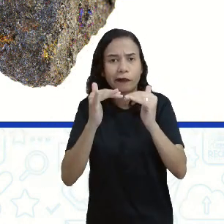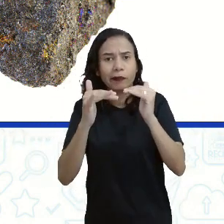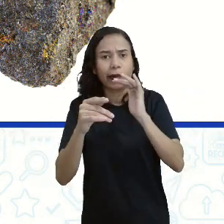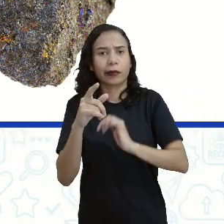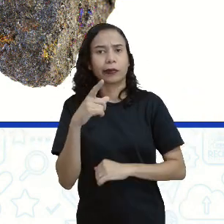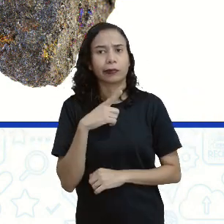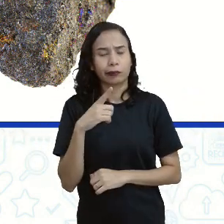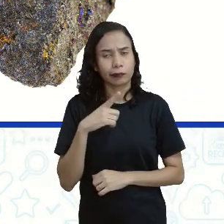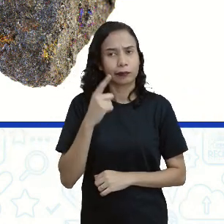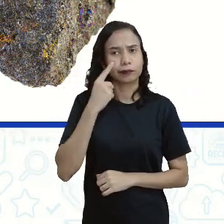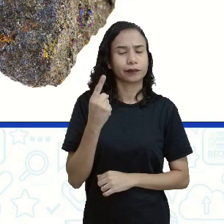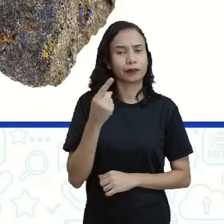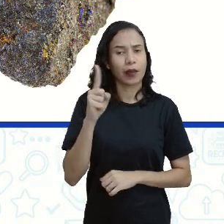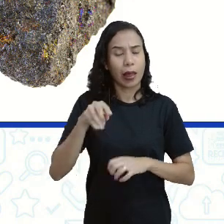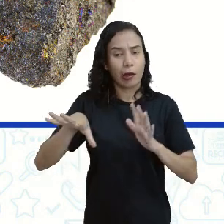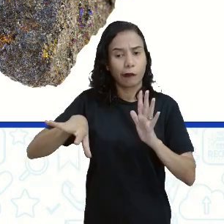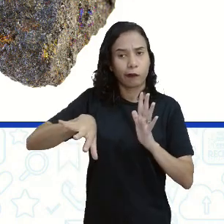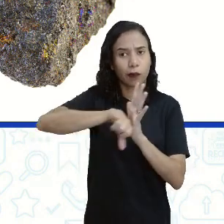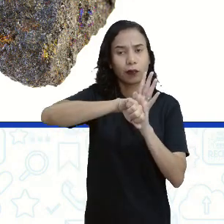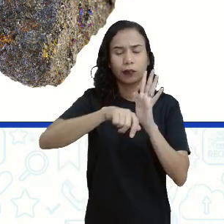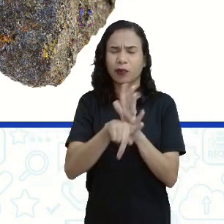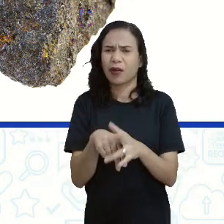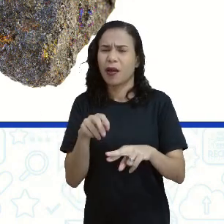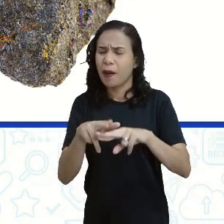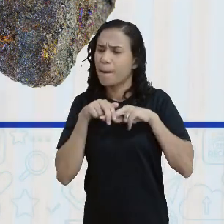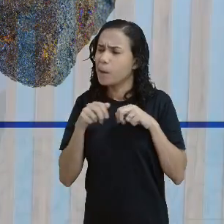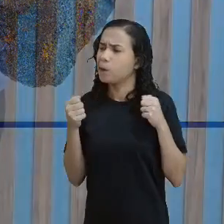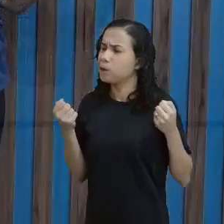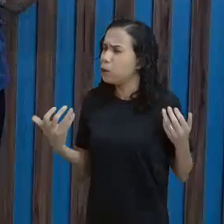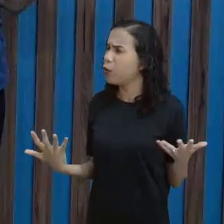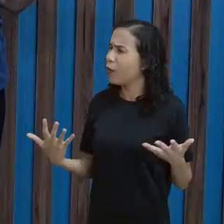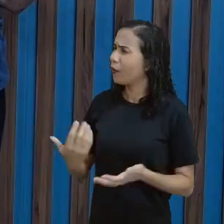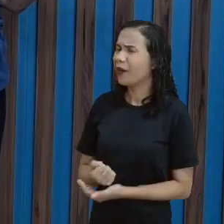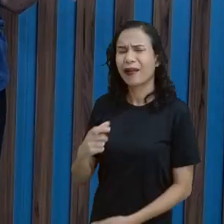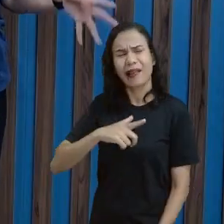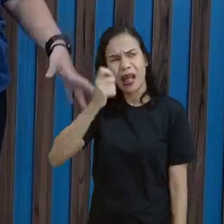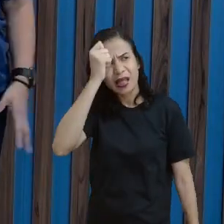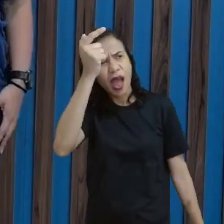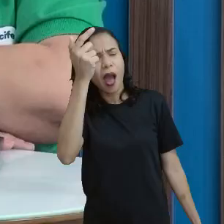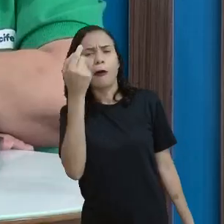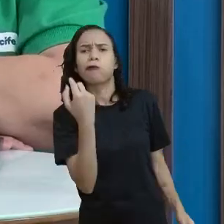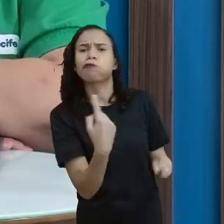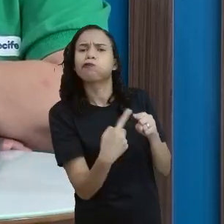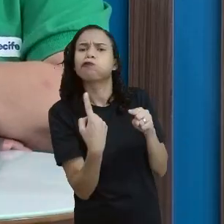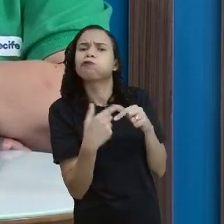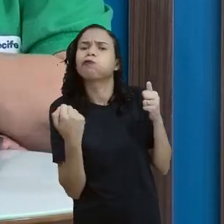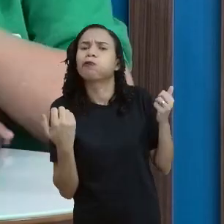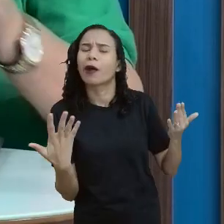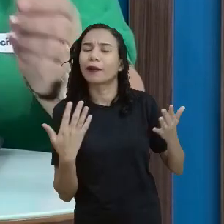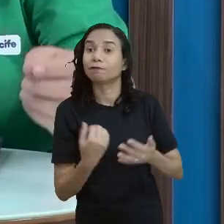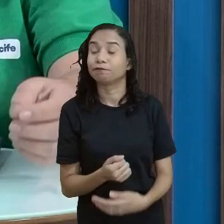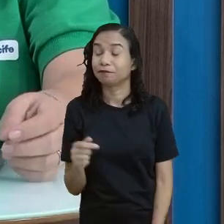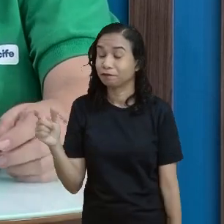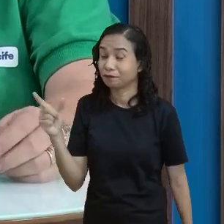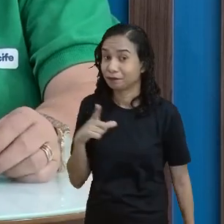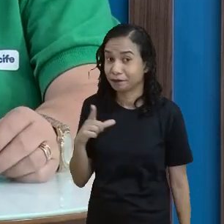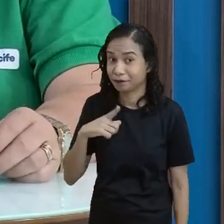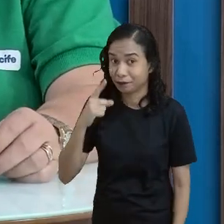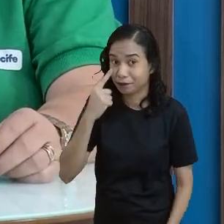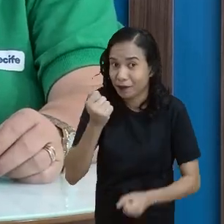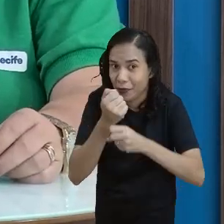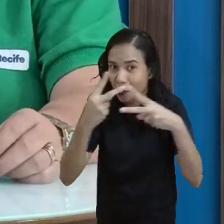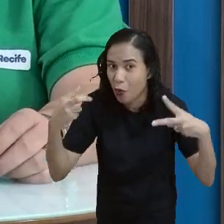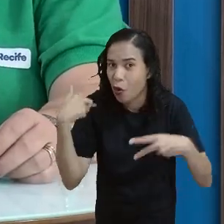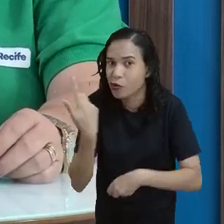né? Ela já é puxada aí. Por que será isso, hein, prof? Tem alguma ideia? Tem alguma coisa aí, né, Carol? E a